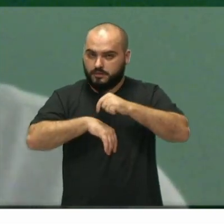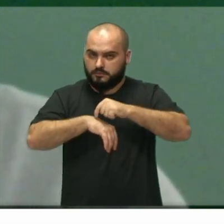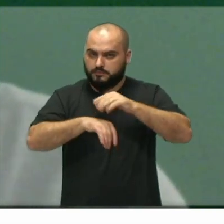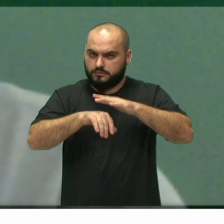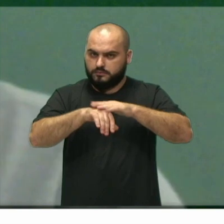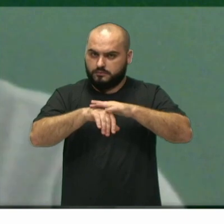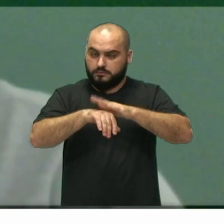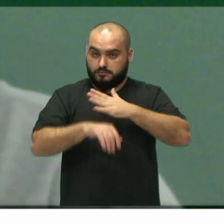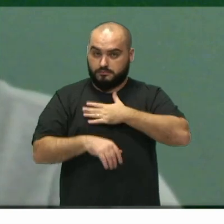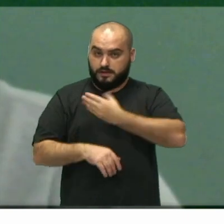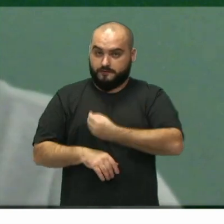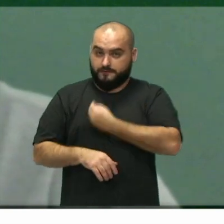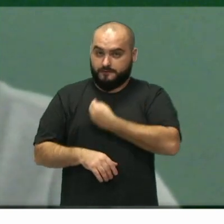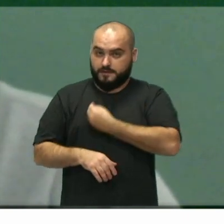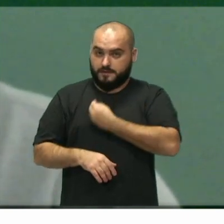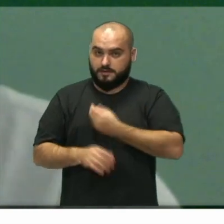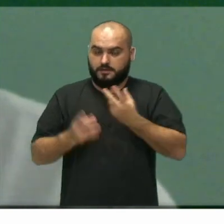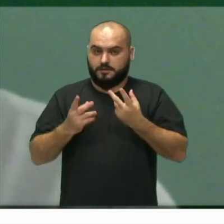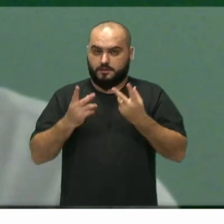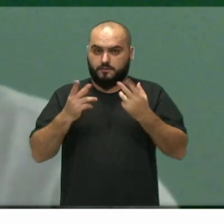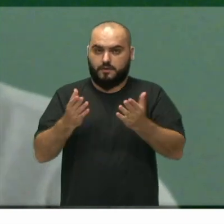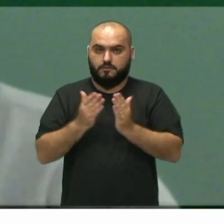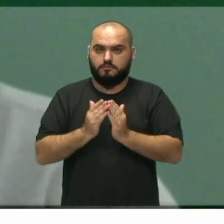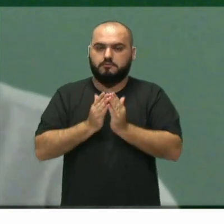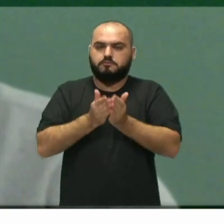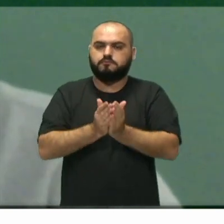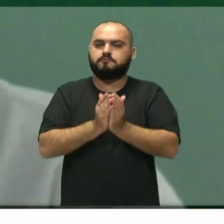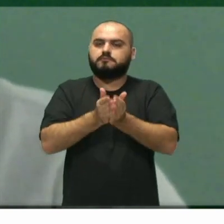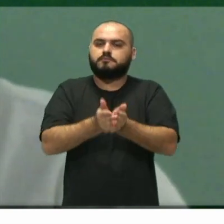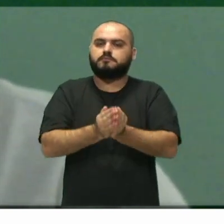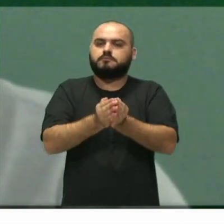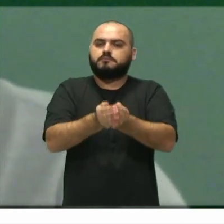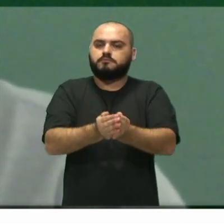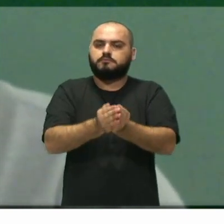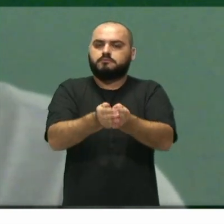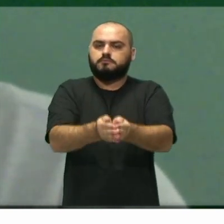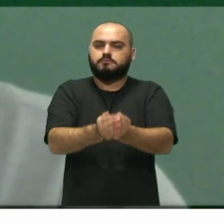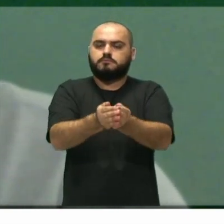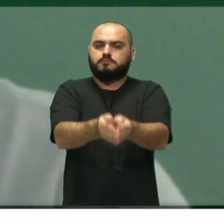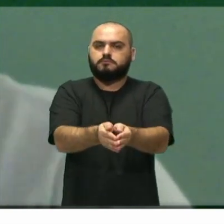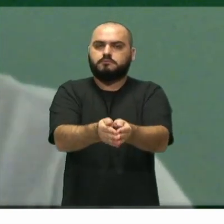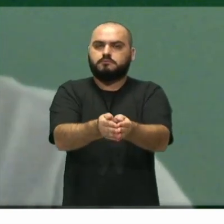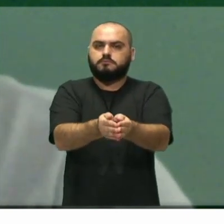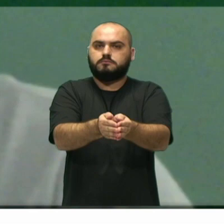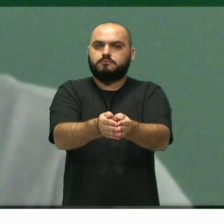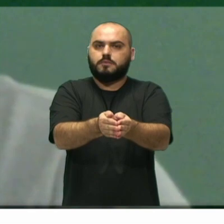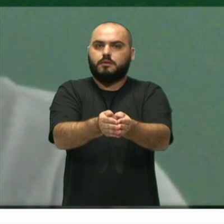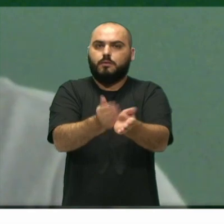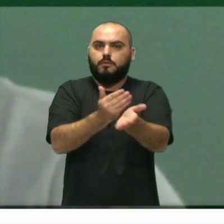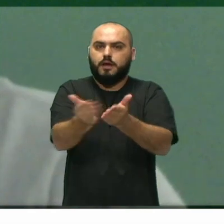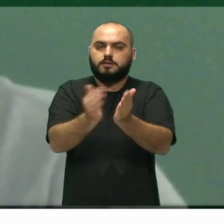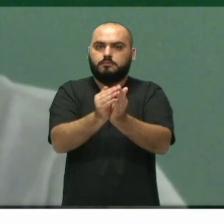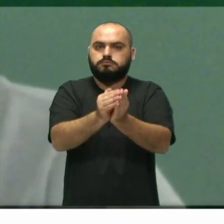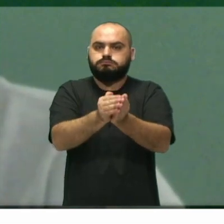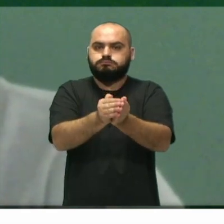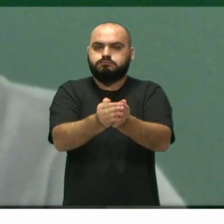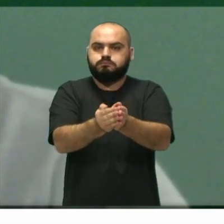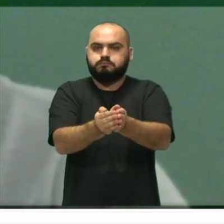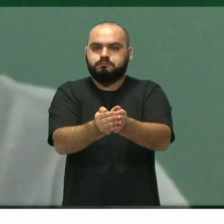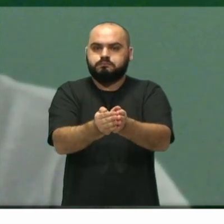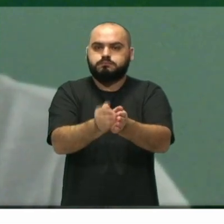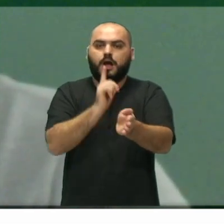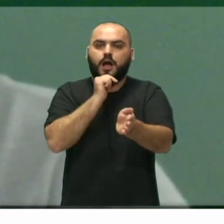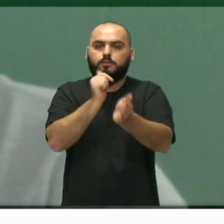né? A minha vida é como se fosse um barco que está navegando e de repente começa a afundar o meu barco, está cheio d'água.